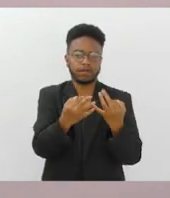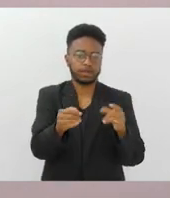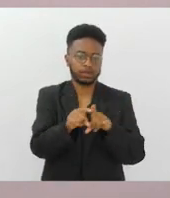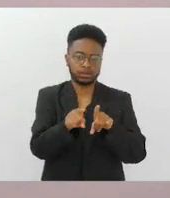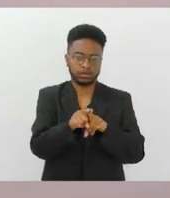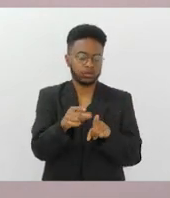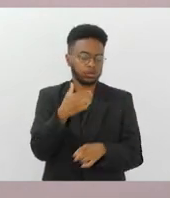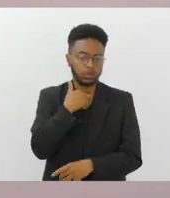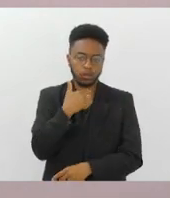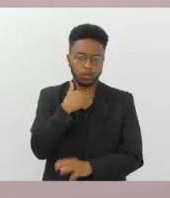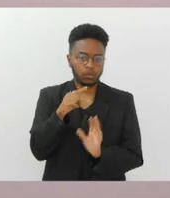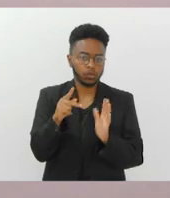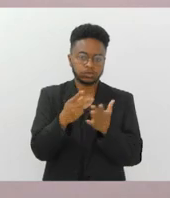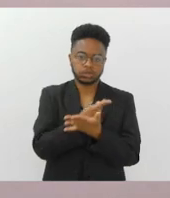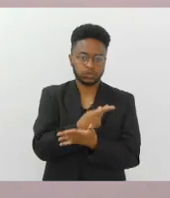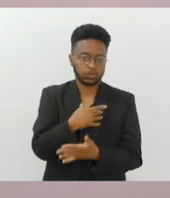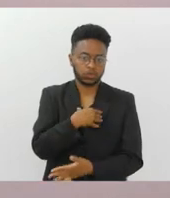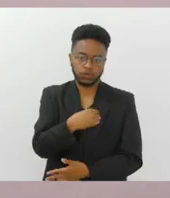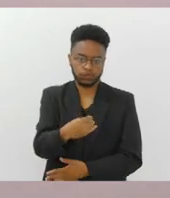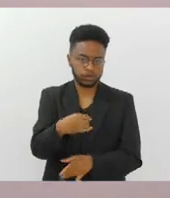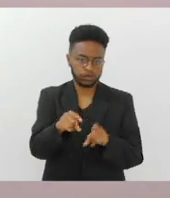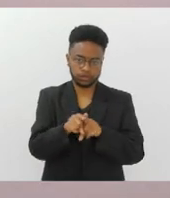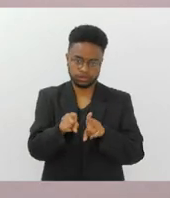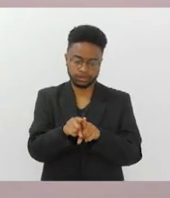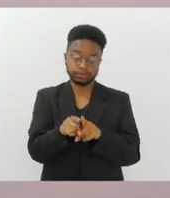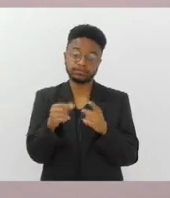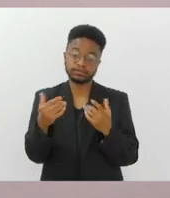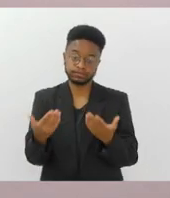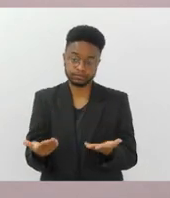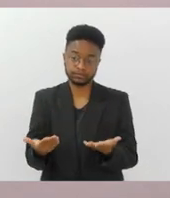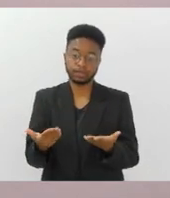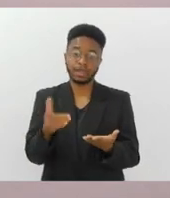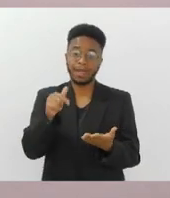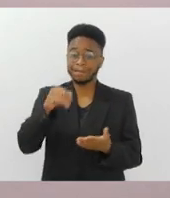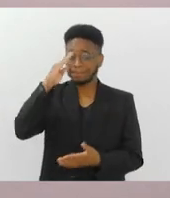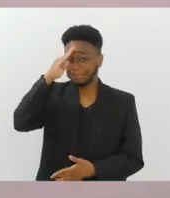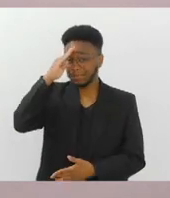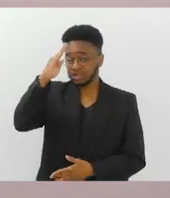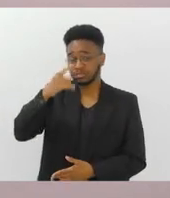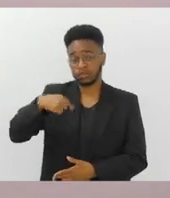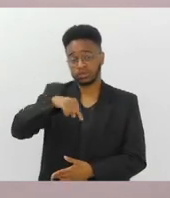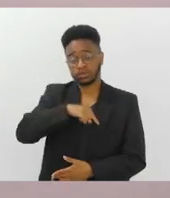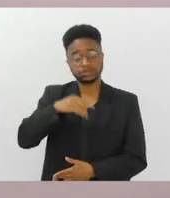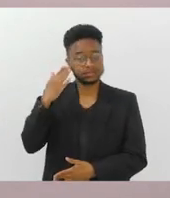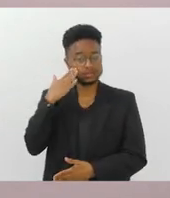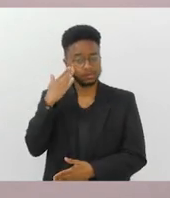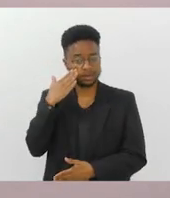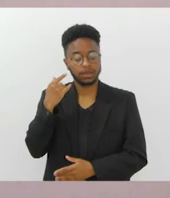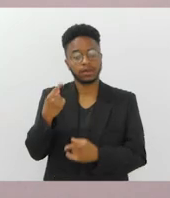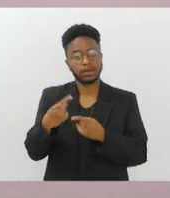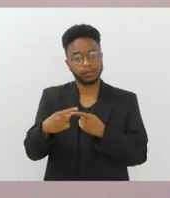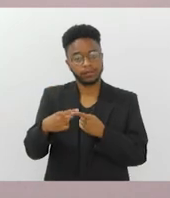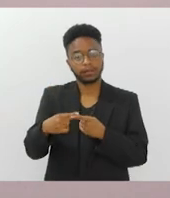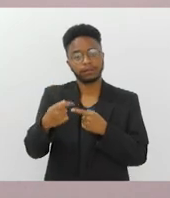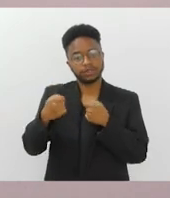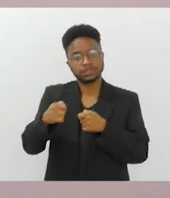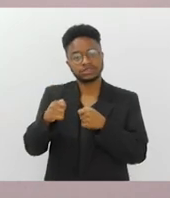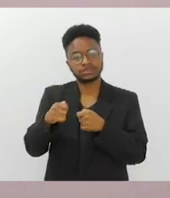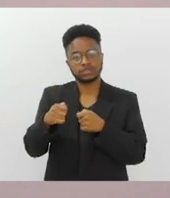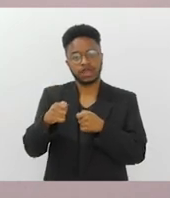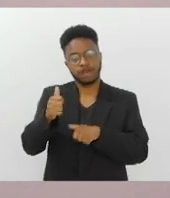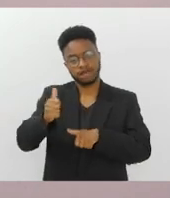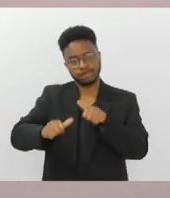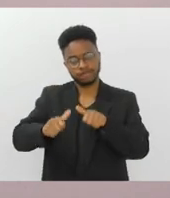ser extensivas às suas crias. Isso é fundamental para que a gente possa observar